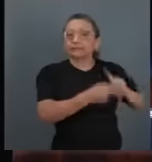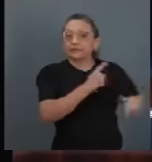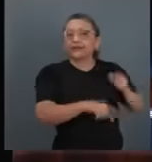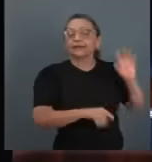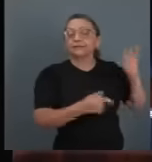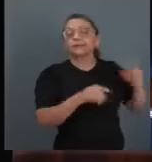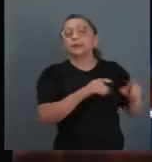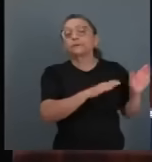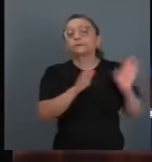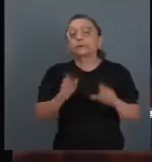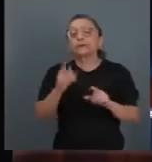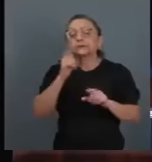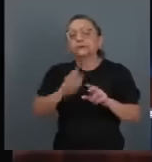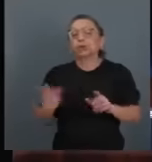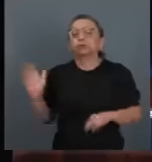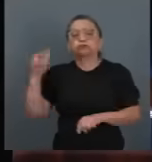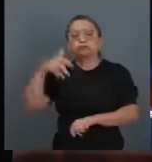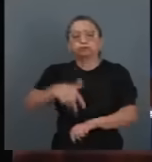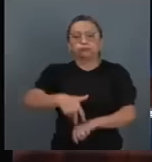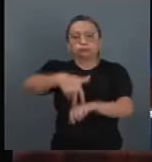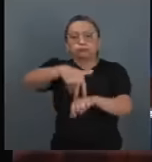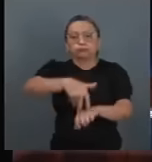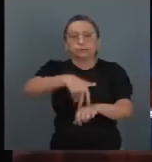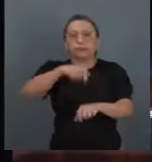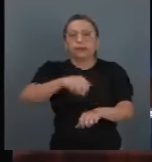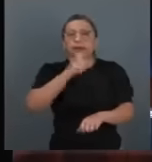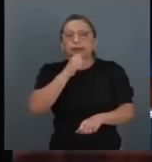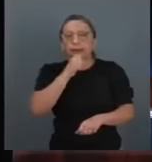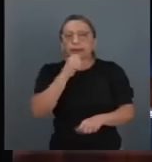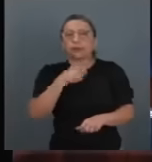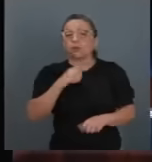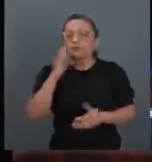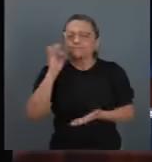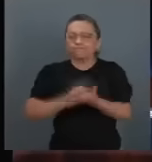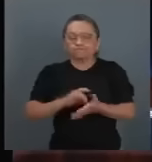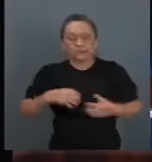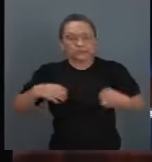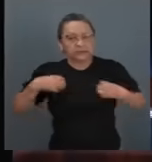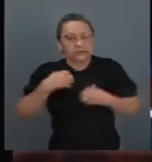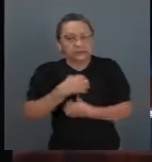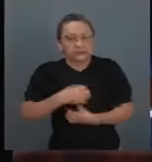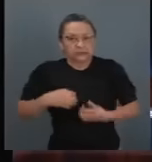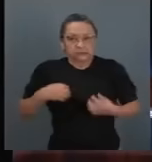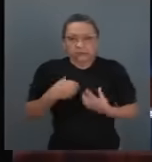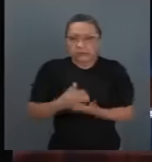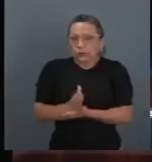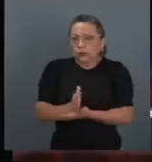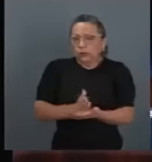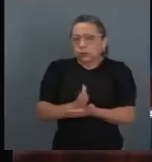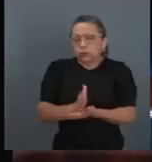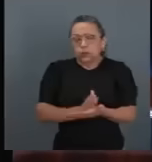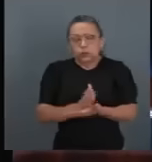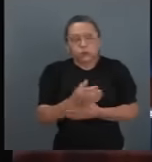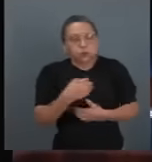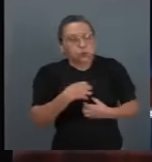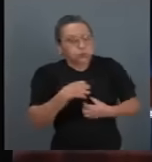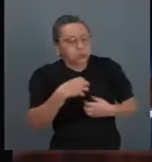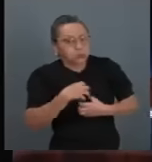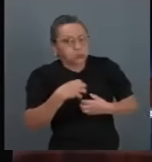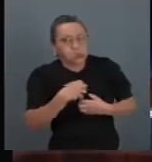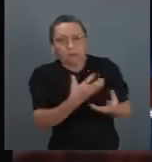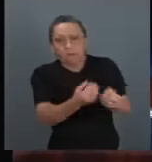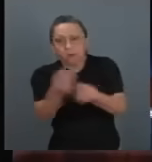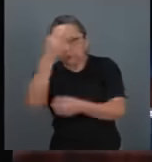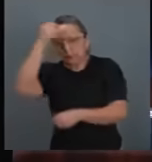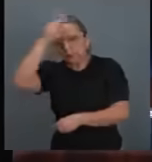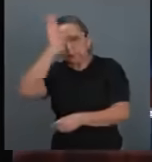Mas, presidente, subo à tribuna ainda com uma profunda inquietação, que reflete o sentimento de milhões de